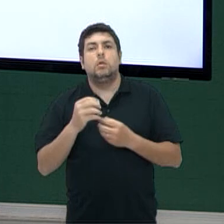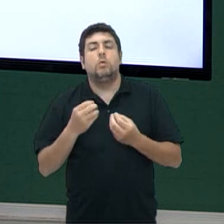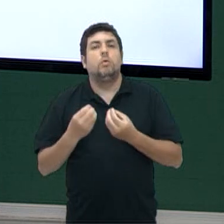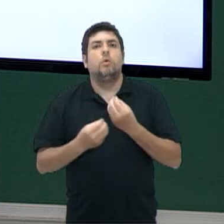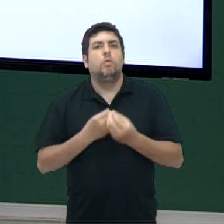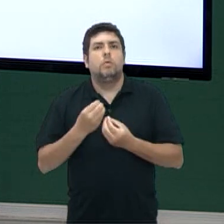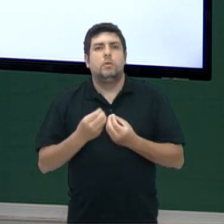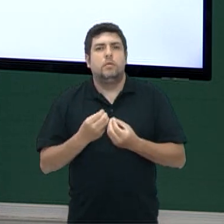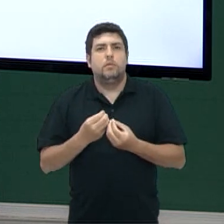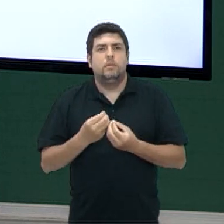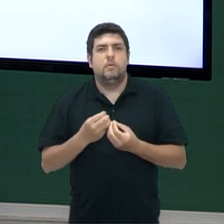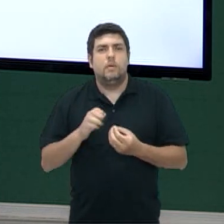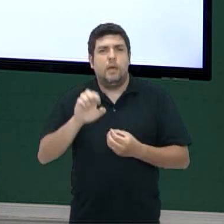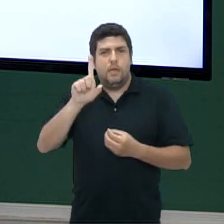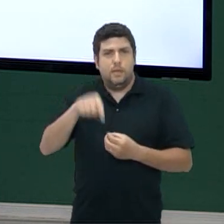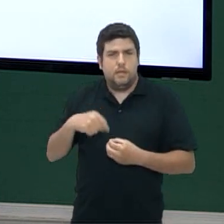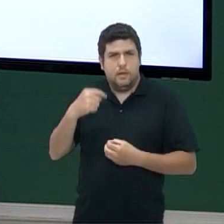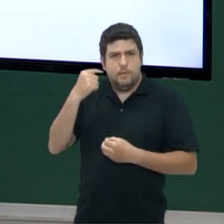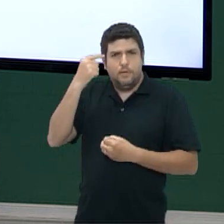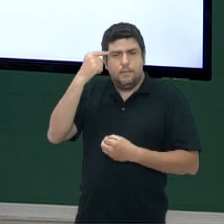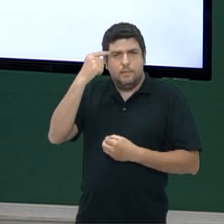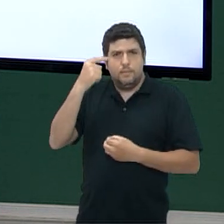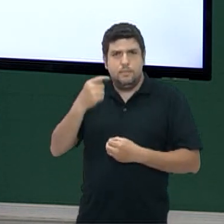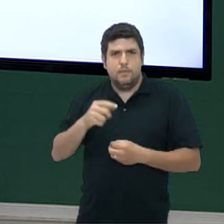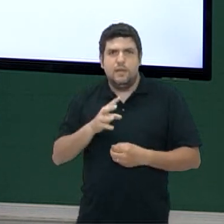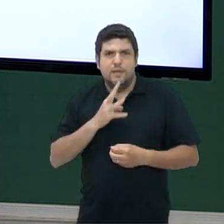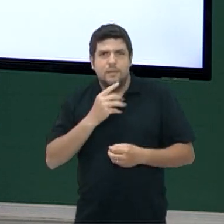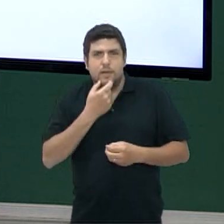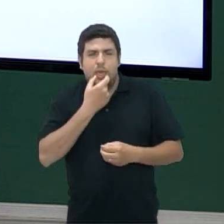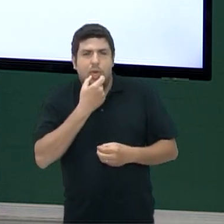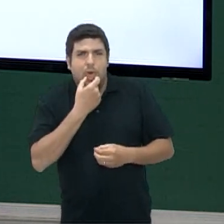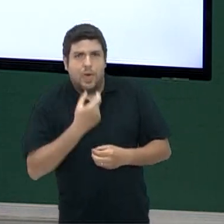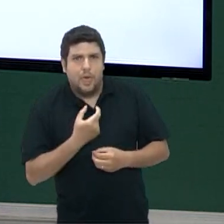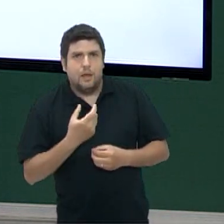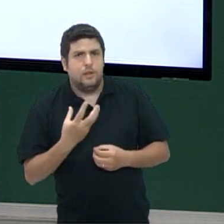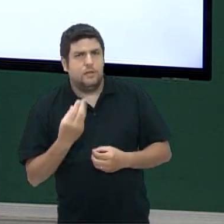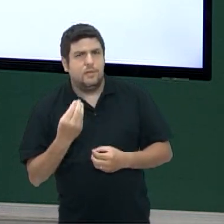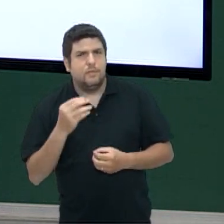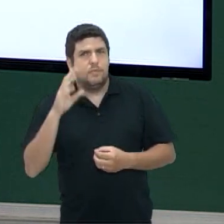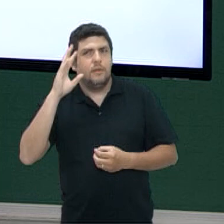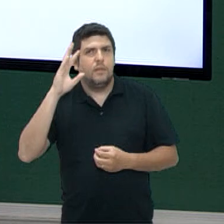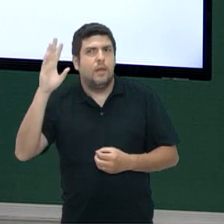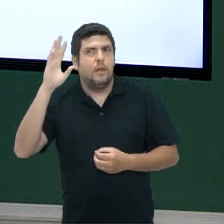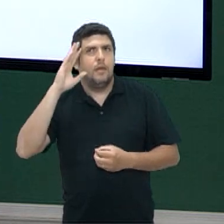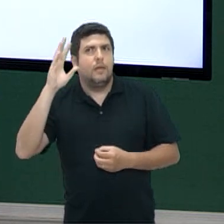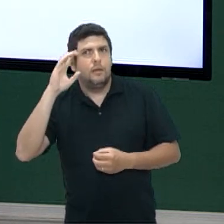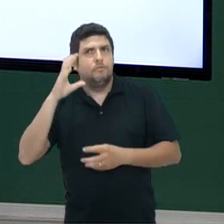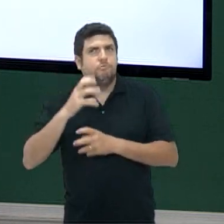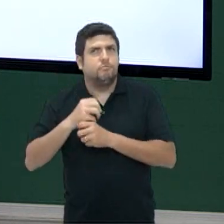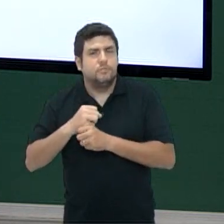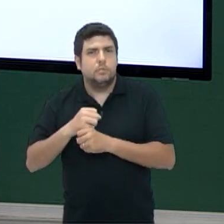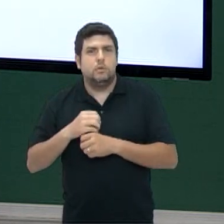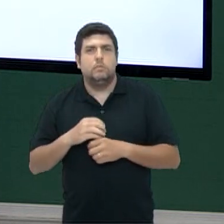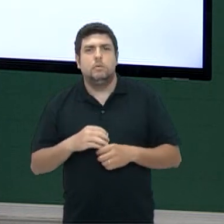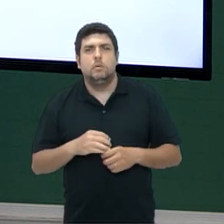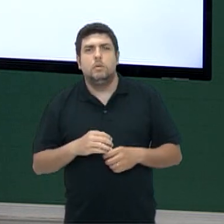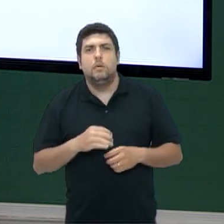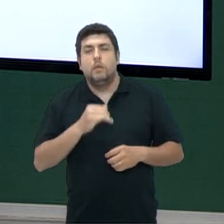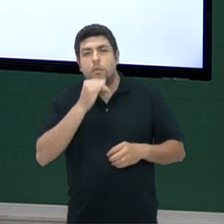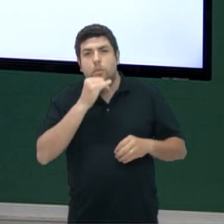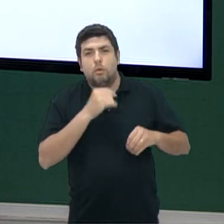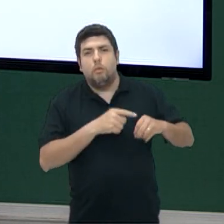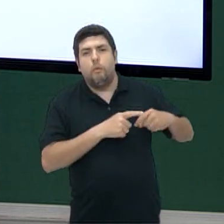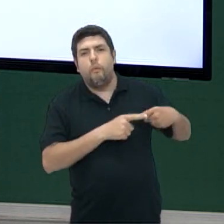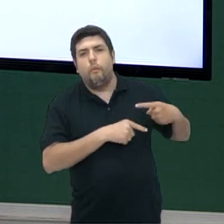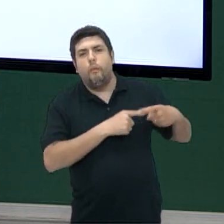exercício mental, certo? Louco isso, né? Imagina o seguinte, você tem um monte de atrito, o objeto para.